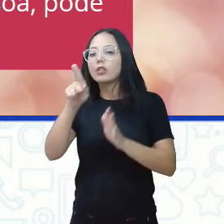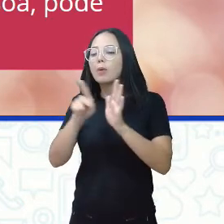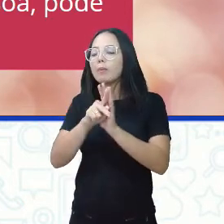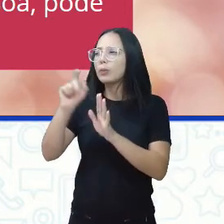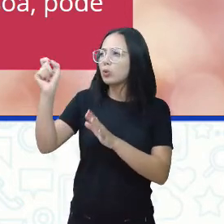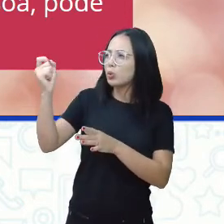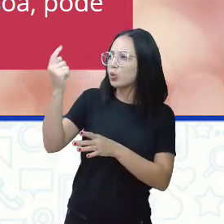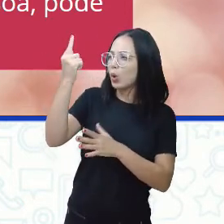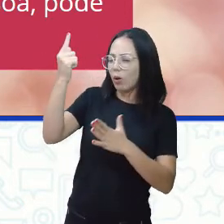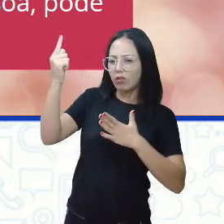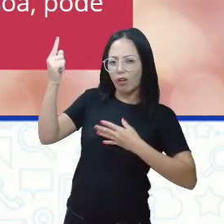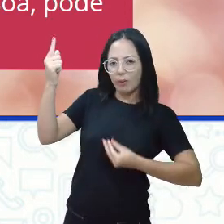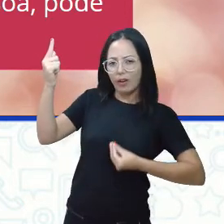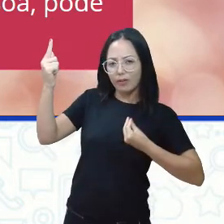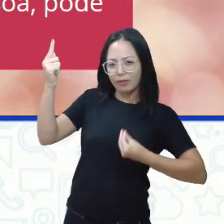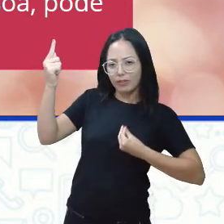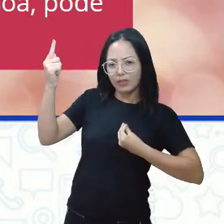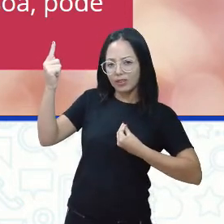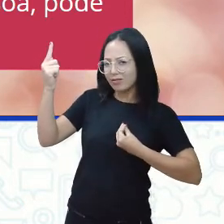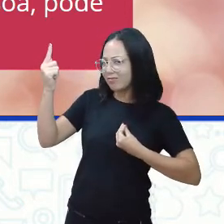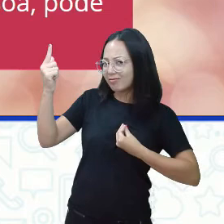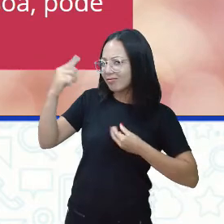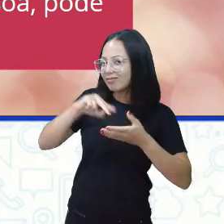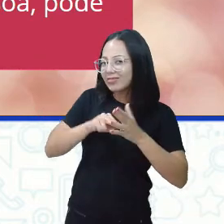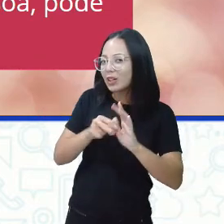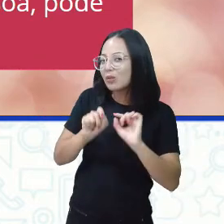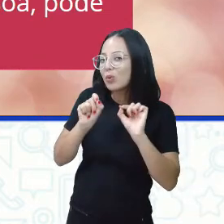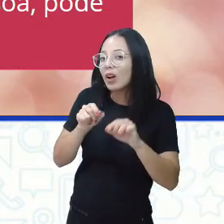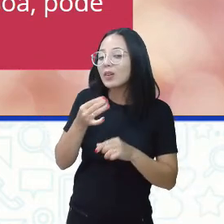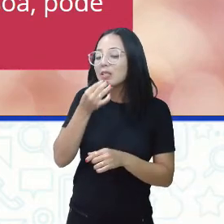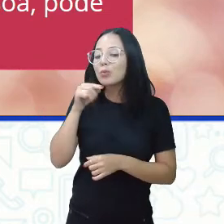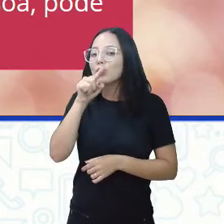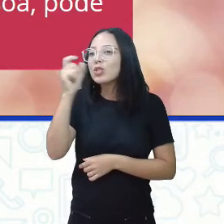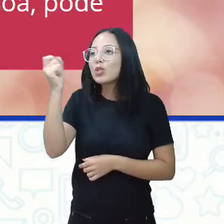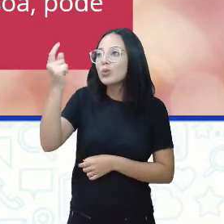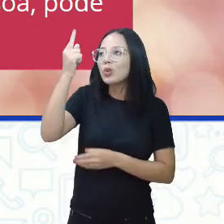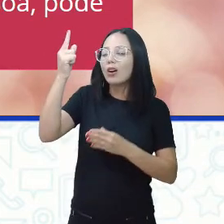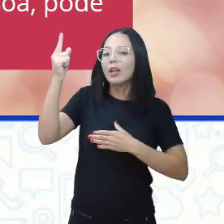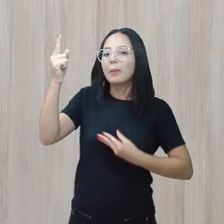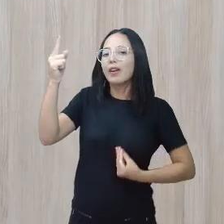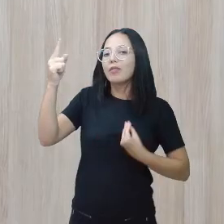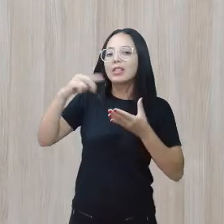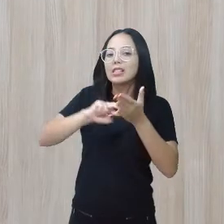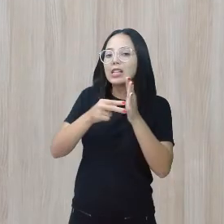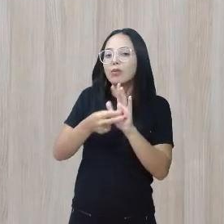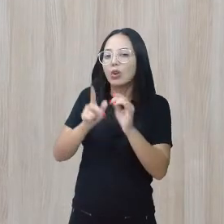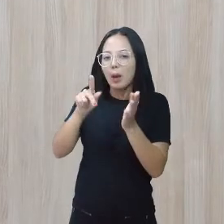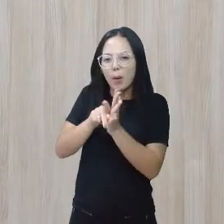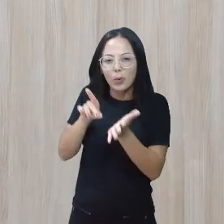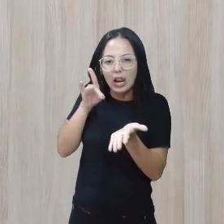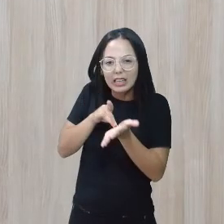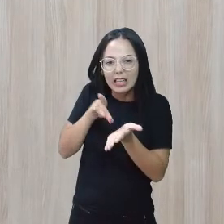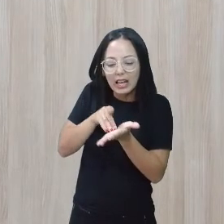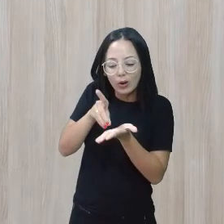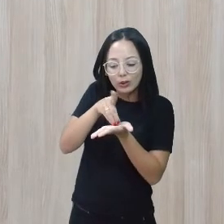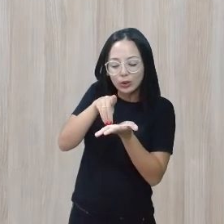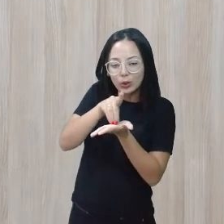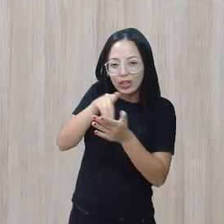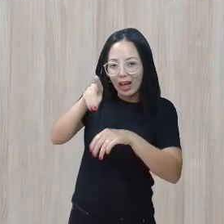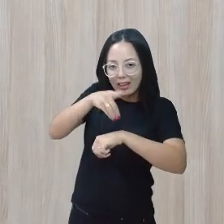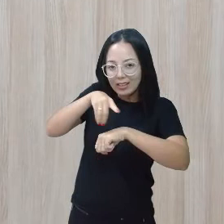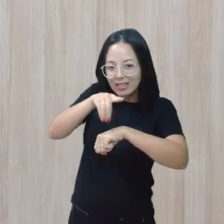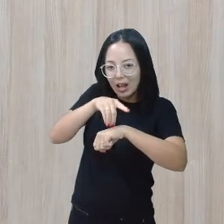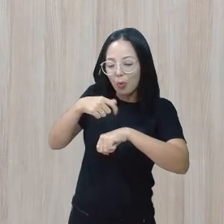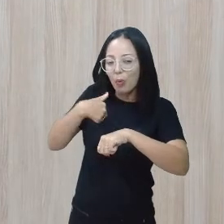minha vida. O que eu quero dizer quando eu digo que você é o sol da minha vida? Será que isso é literal? Será que eu estou dizendo que